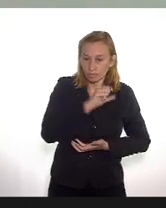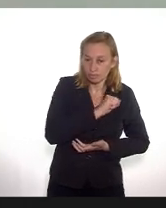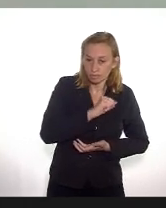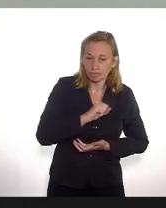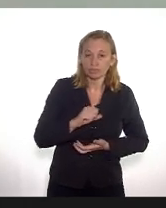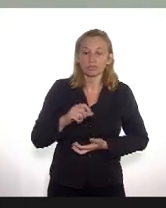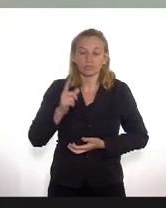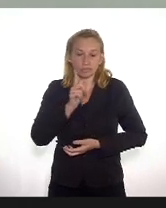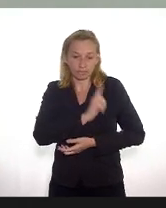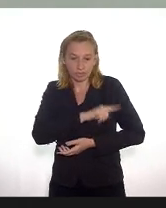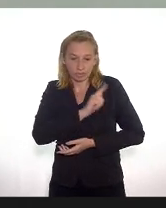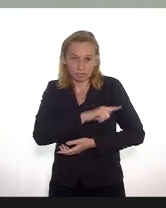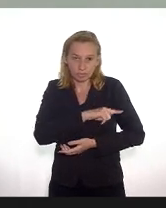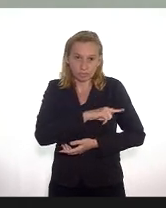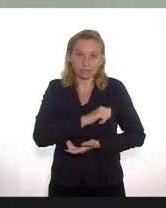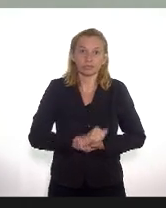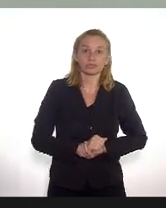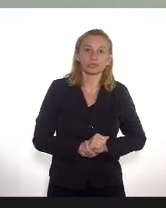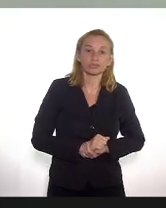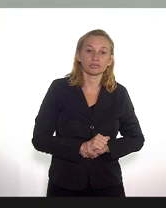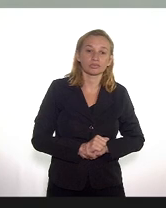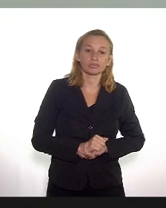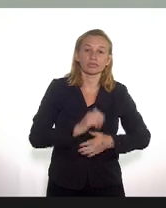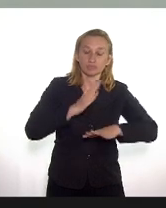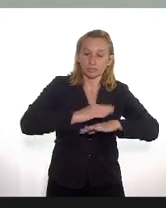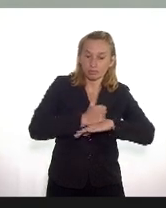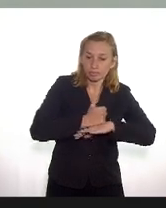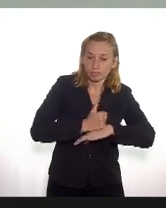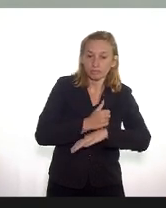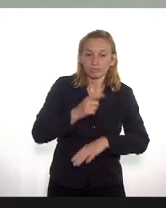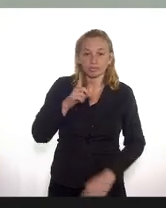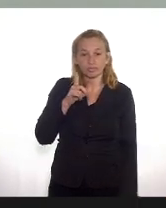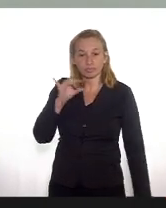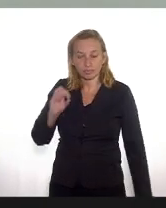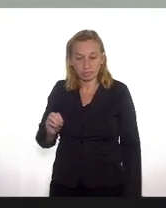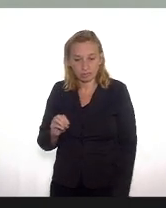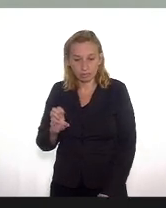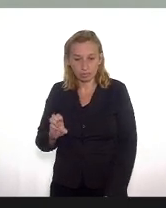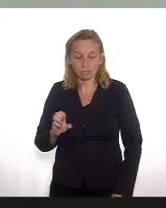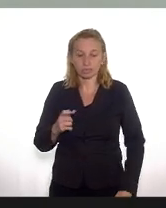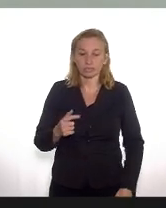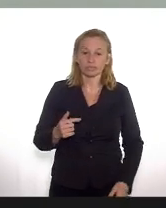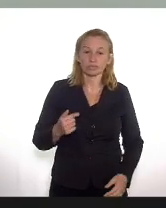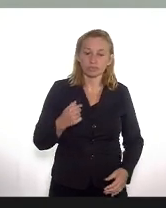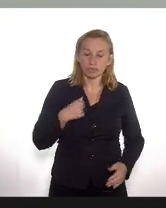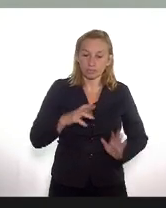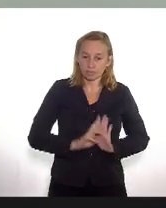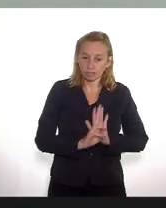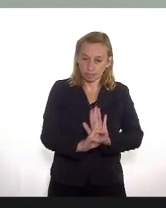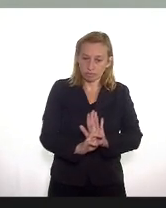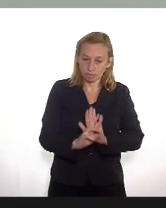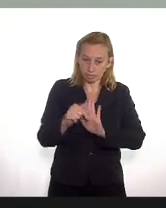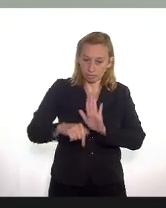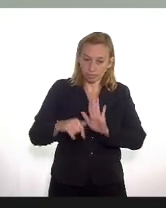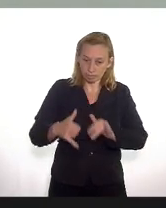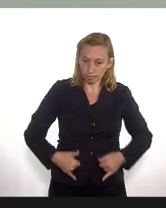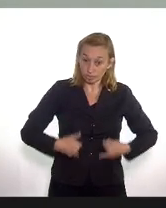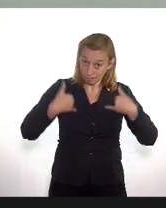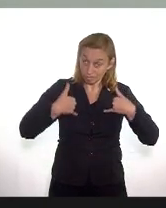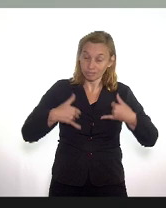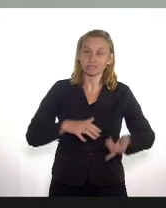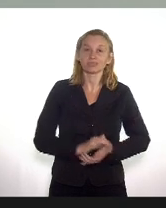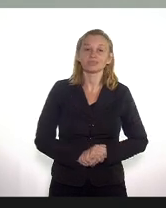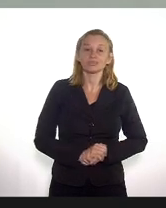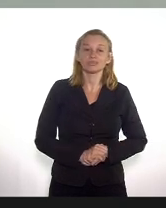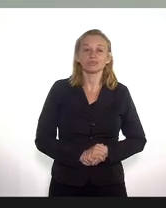nessa gestão, a gestão da professora Denise Pires Carvalho, a qual estou aqui representando-a com muito, muito